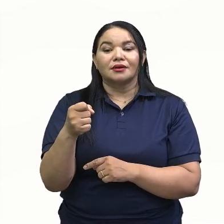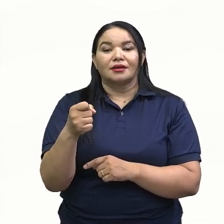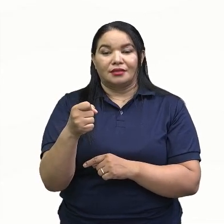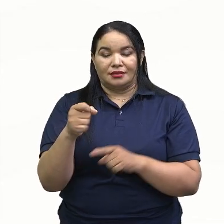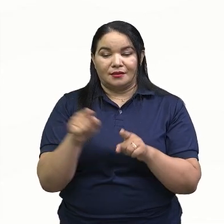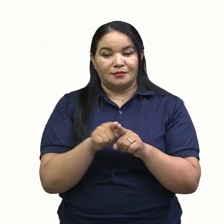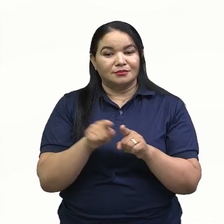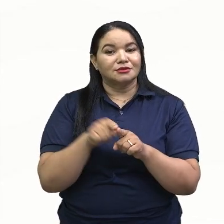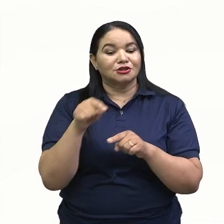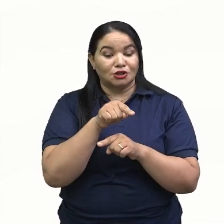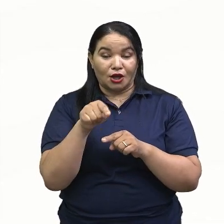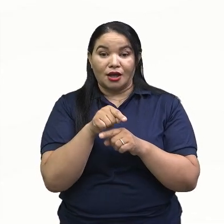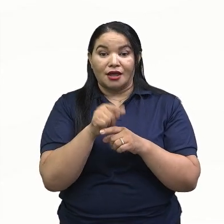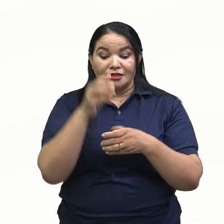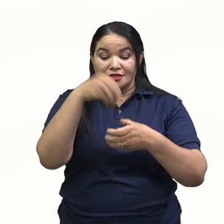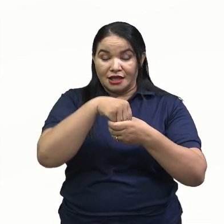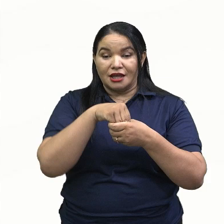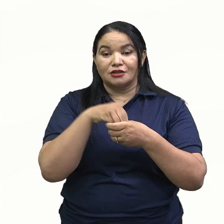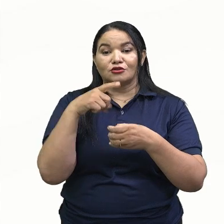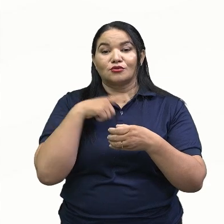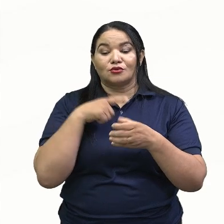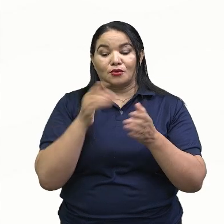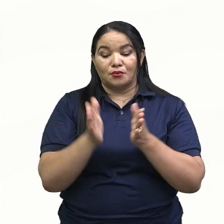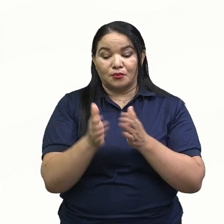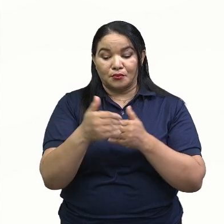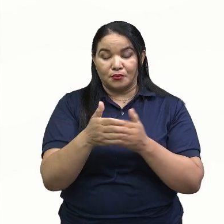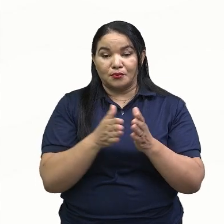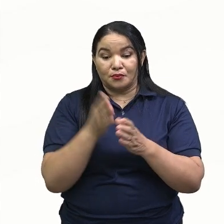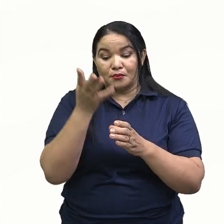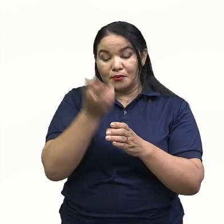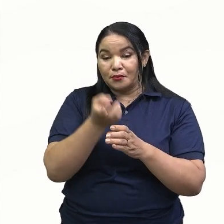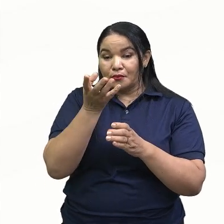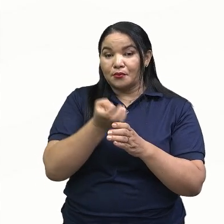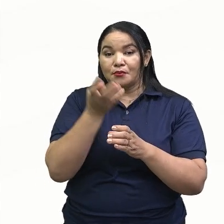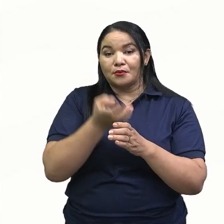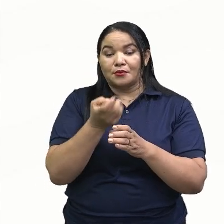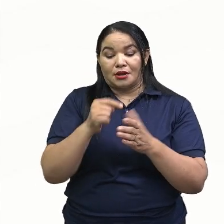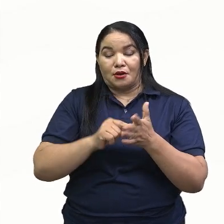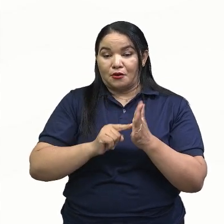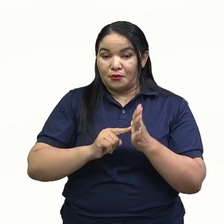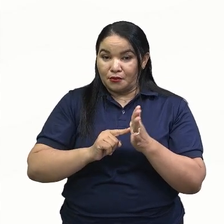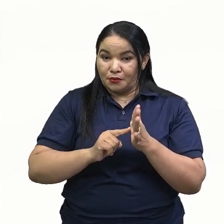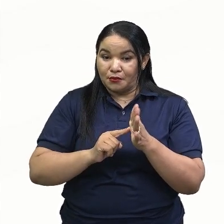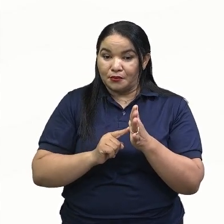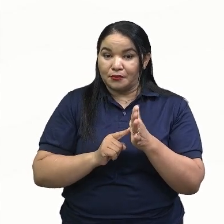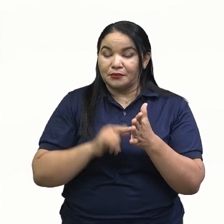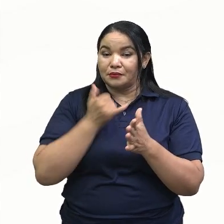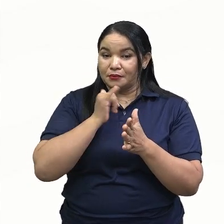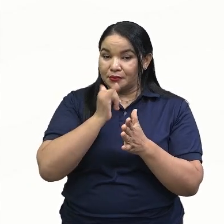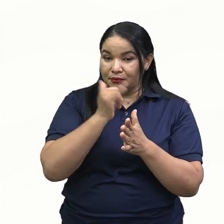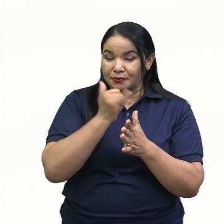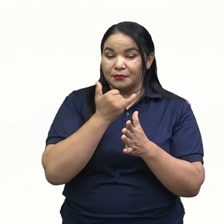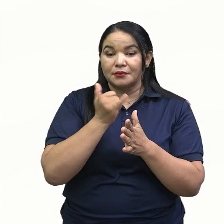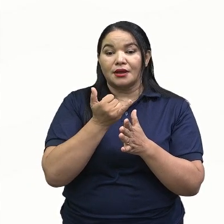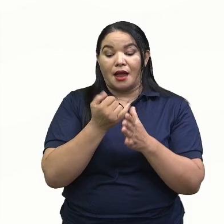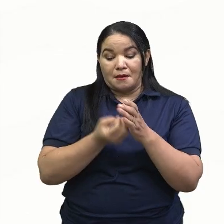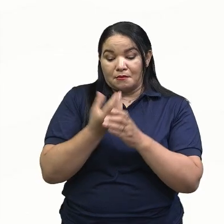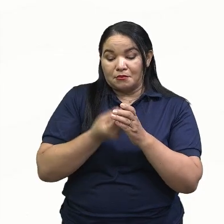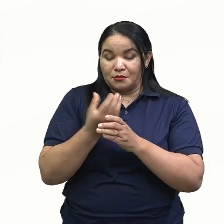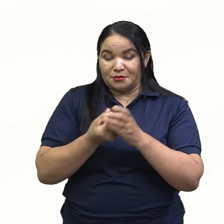receptores, pois dentro deles há um motor elétrico que produz